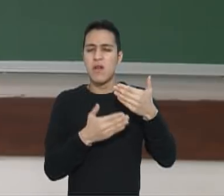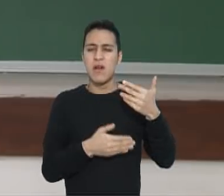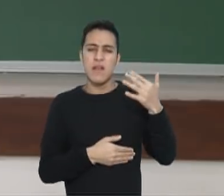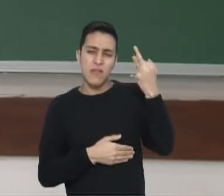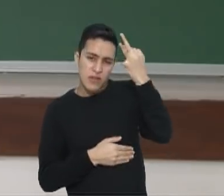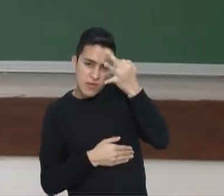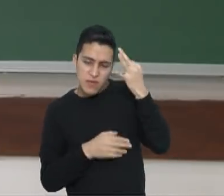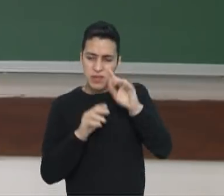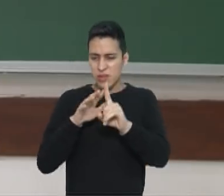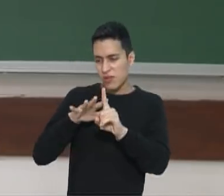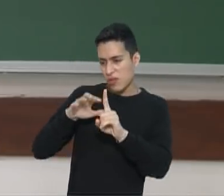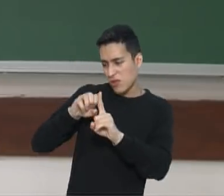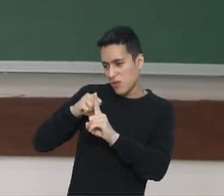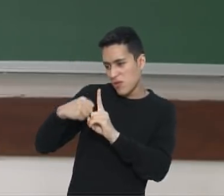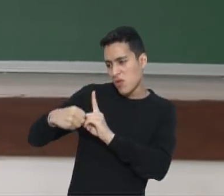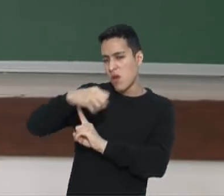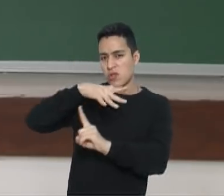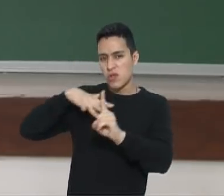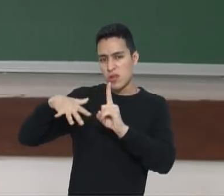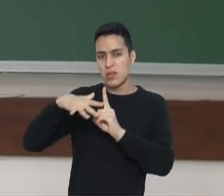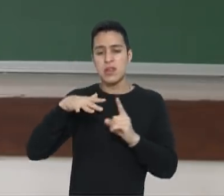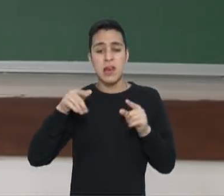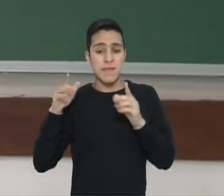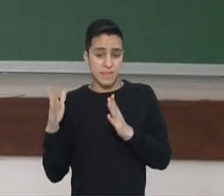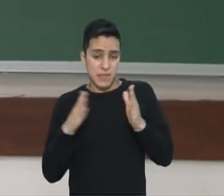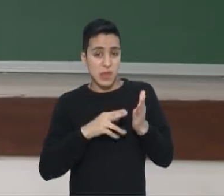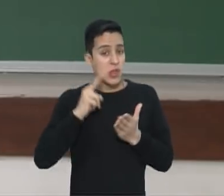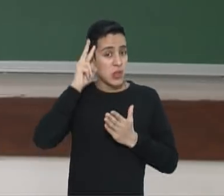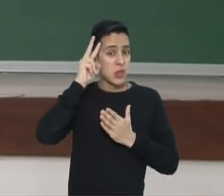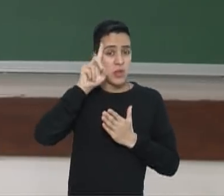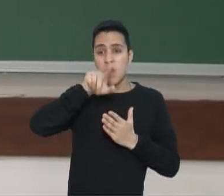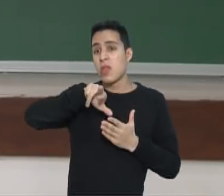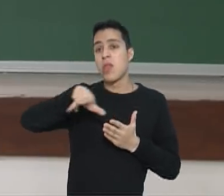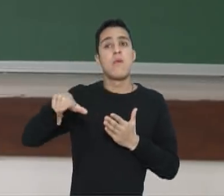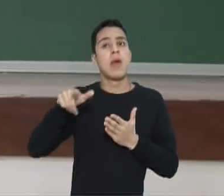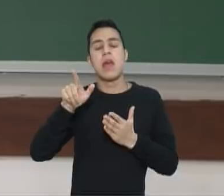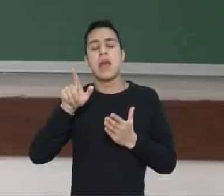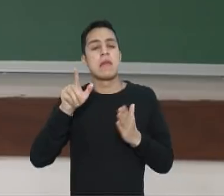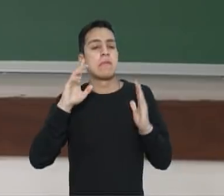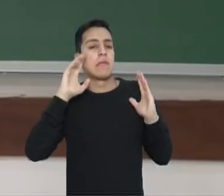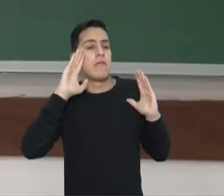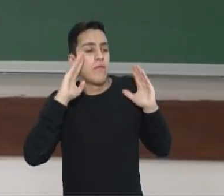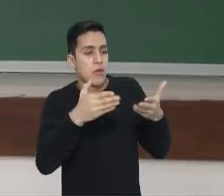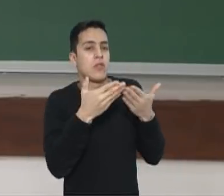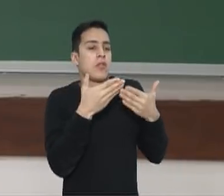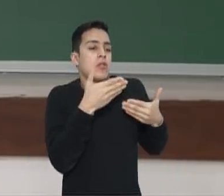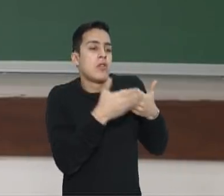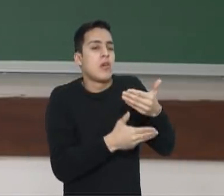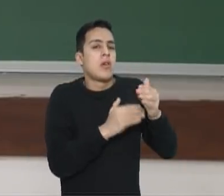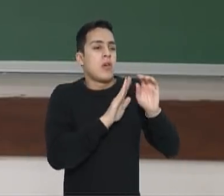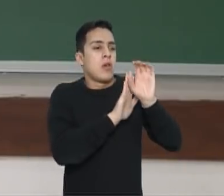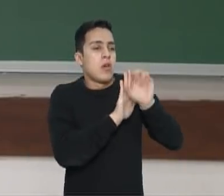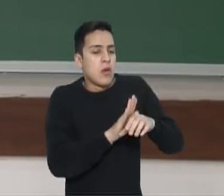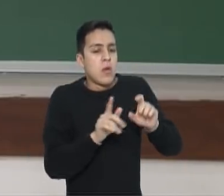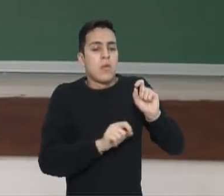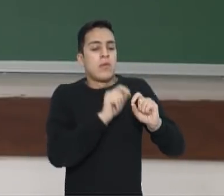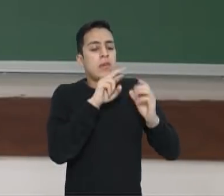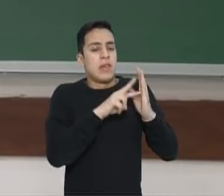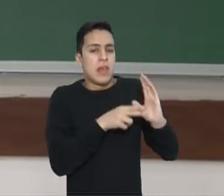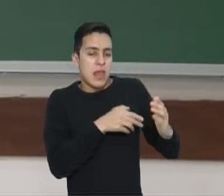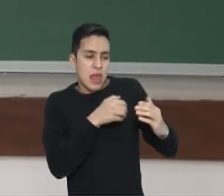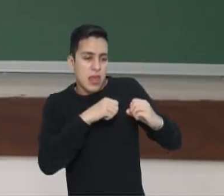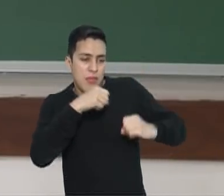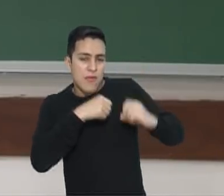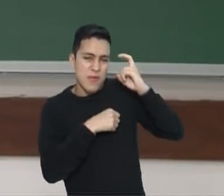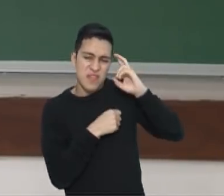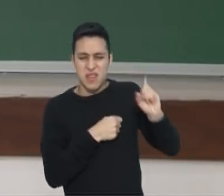sociologia. Em história não é o nosso papel estudar a história, o desenvolvimento, nem conceituar a indústria cultural. Por favor, tome